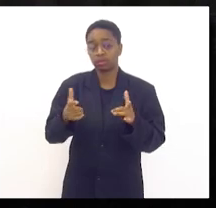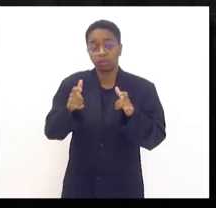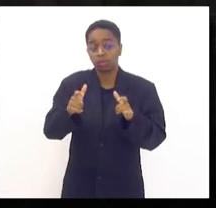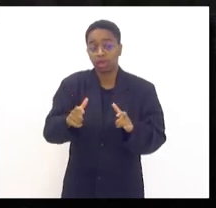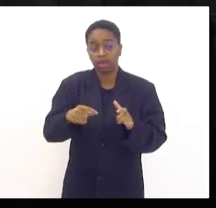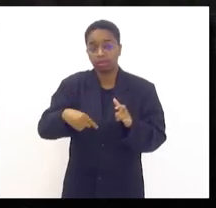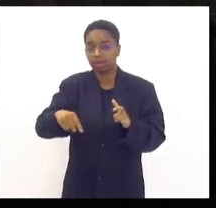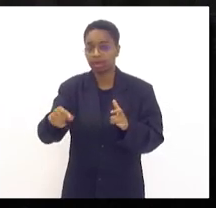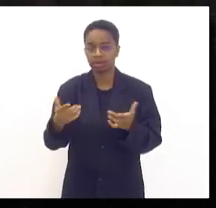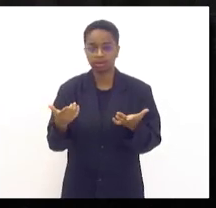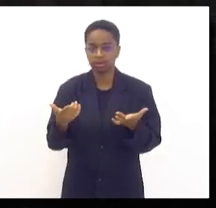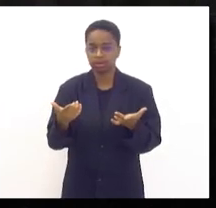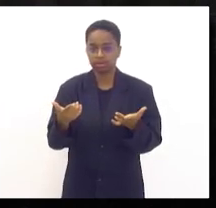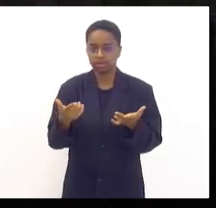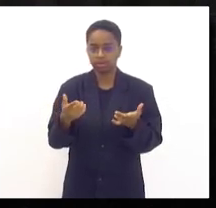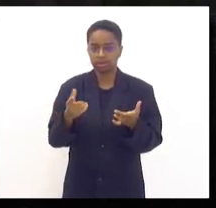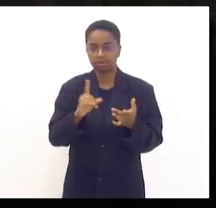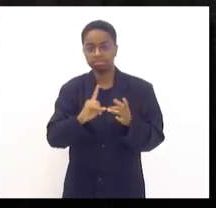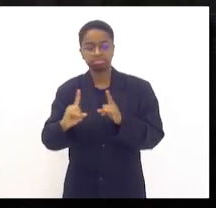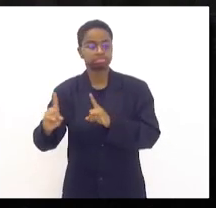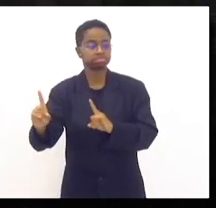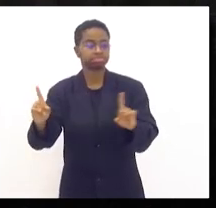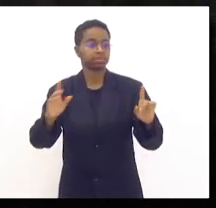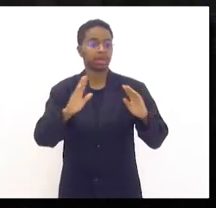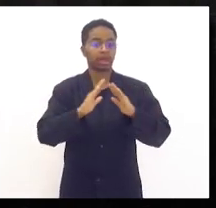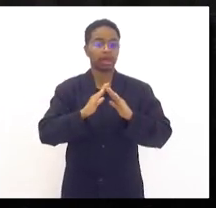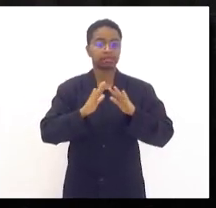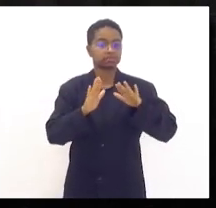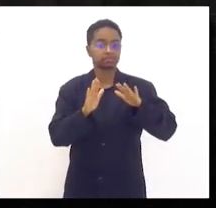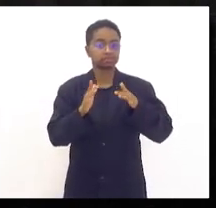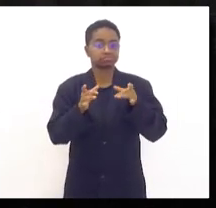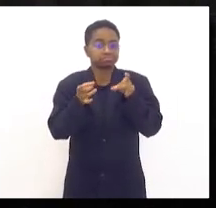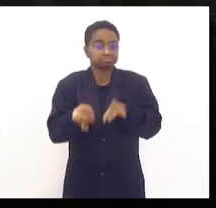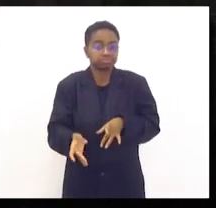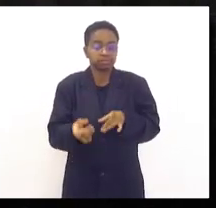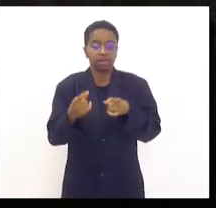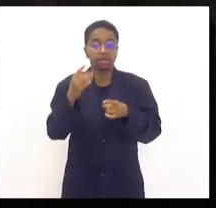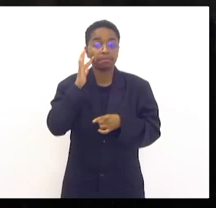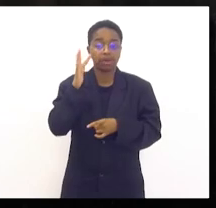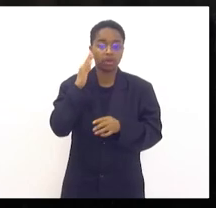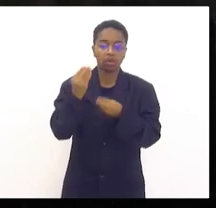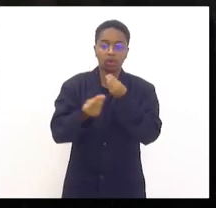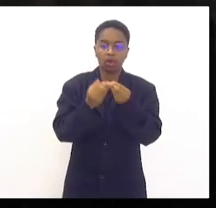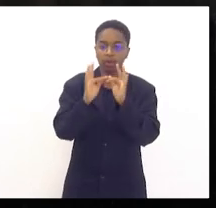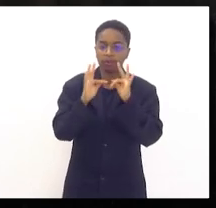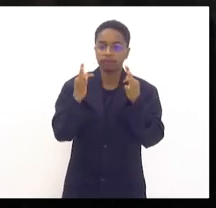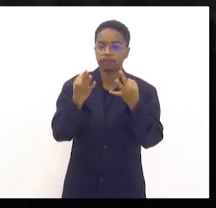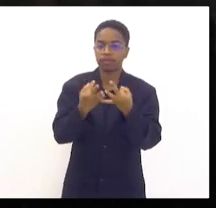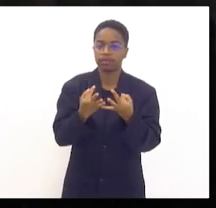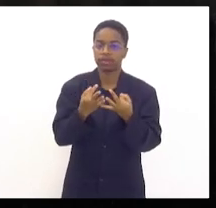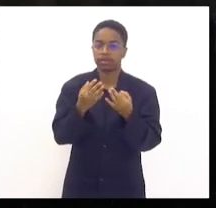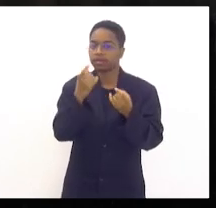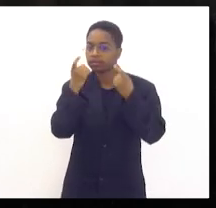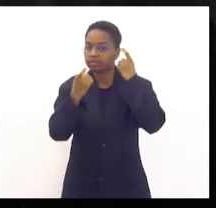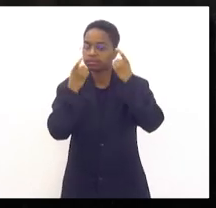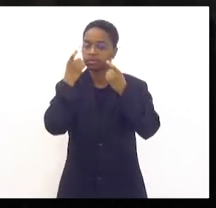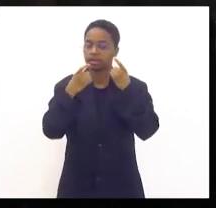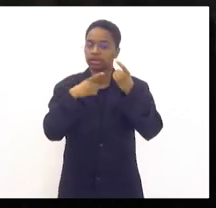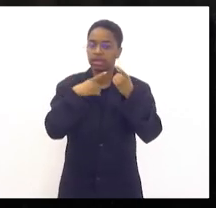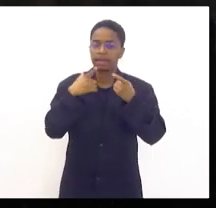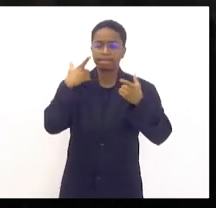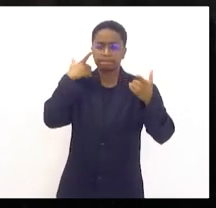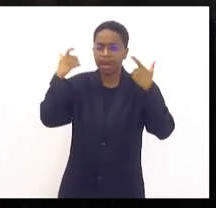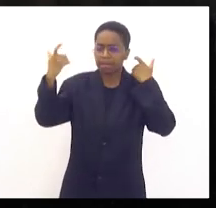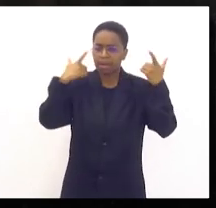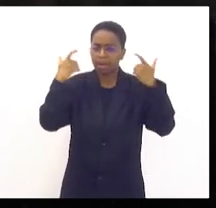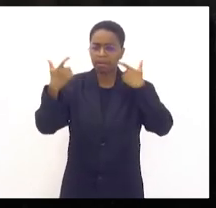onde ir, abandonando suas casas. Imagine o cidadão de bem, o pai de família, a mãe de família, como que fica no meio de um cenário desse